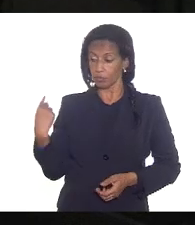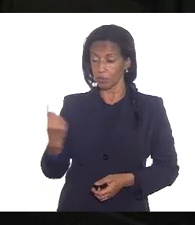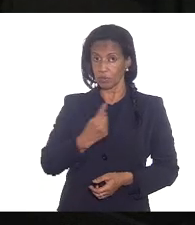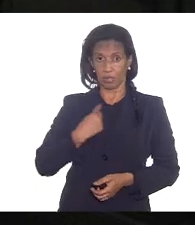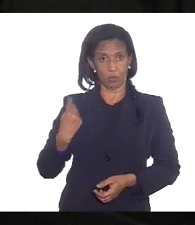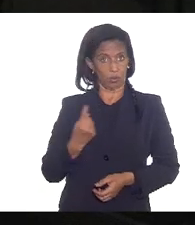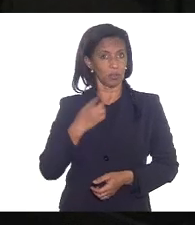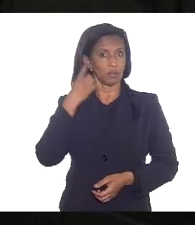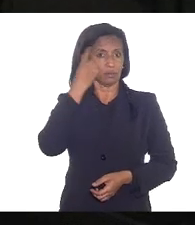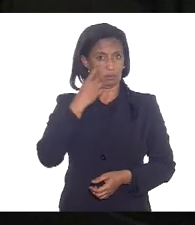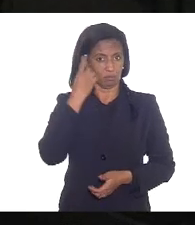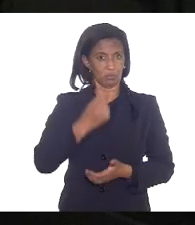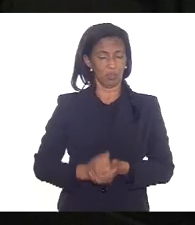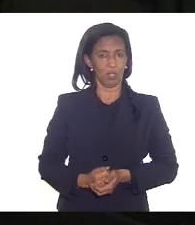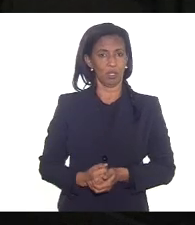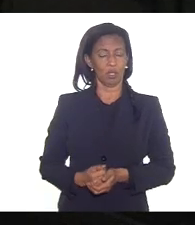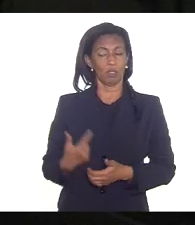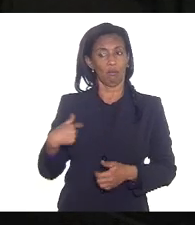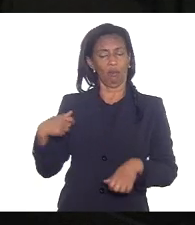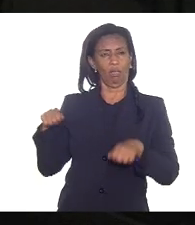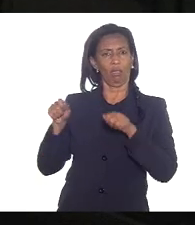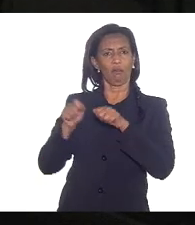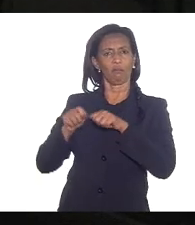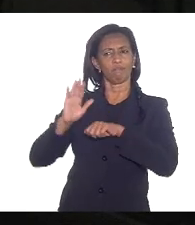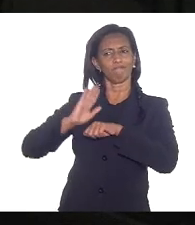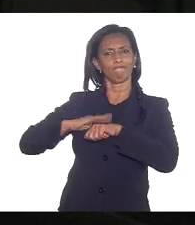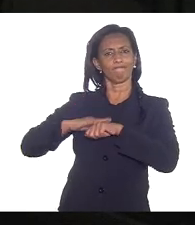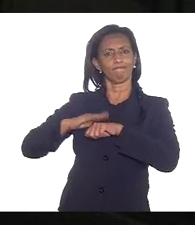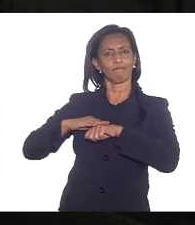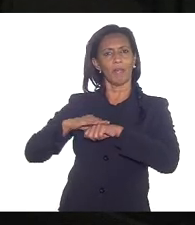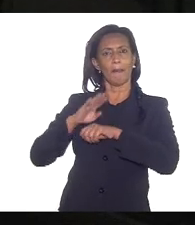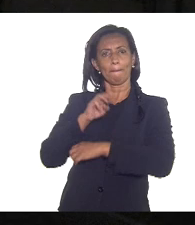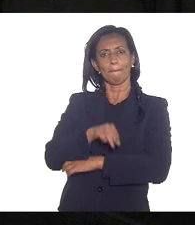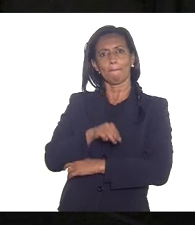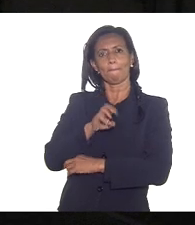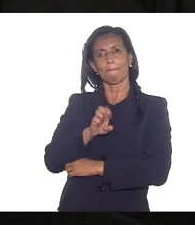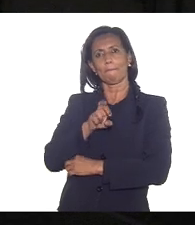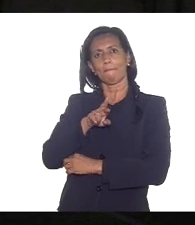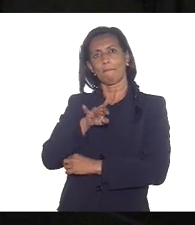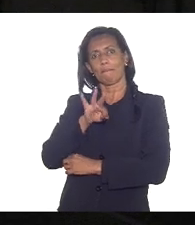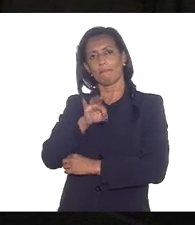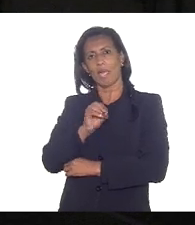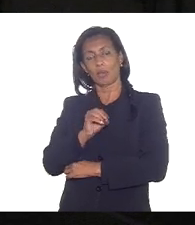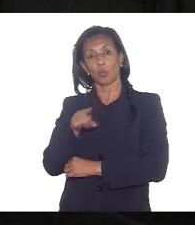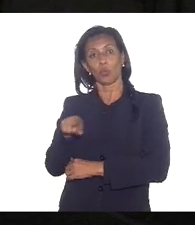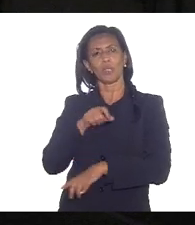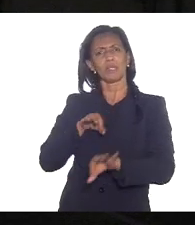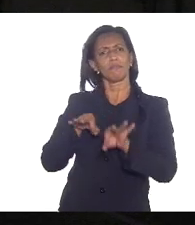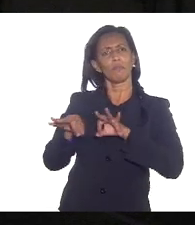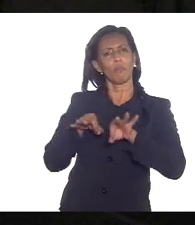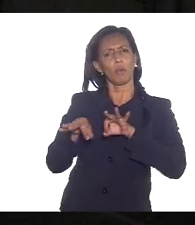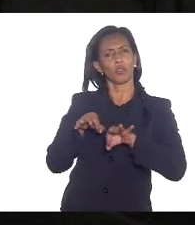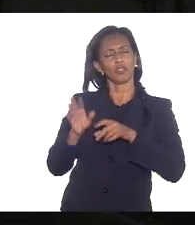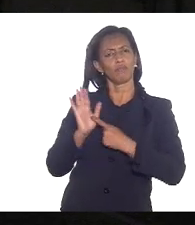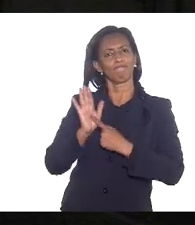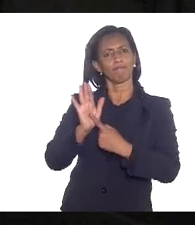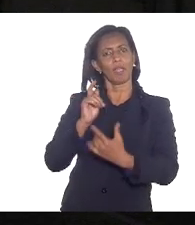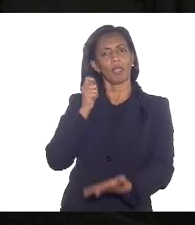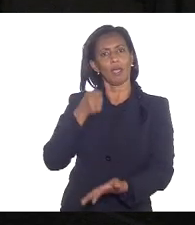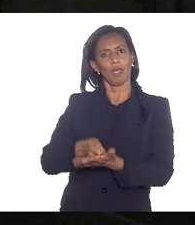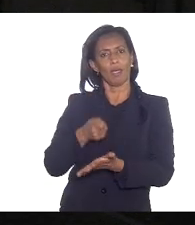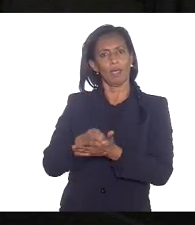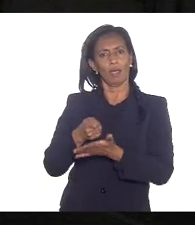nós deputados nos cabia fazer análise do mérito e o que esse projeto traz é